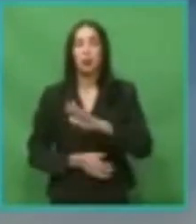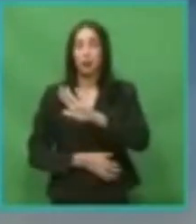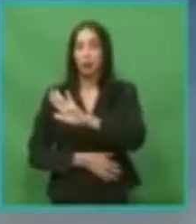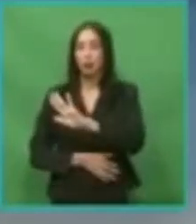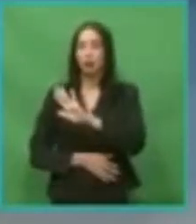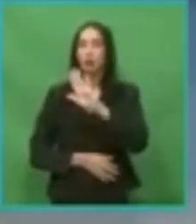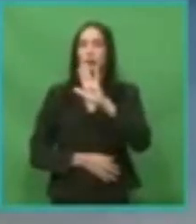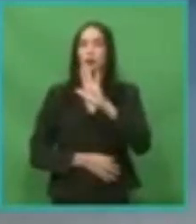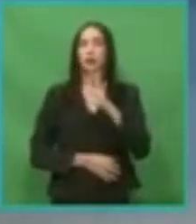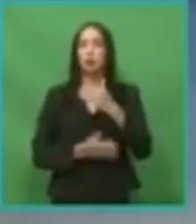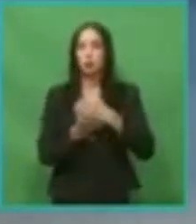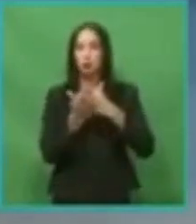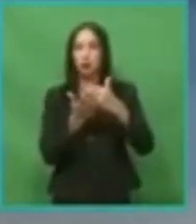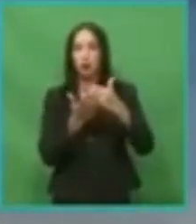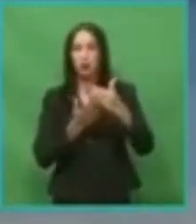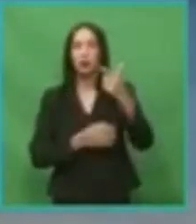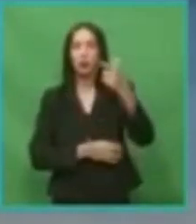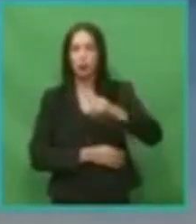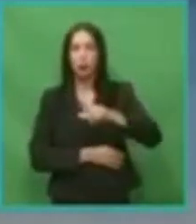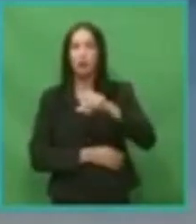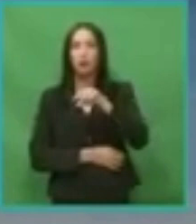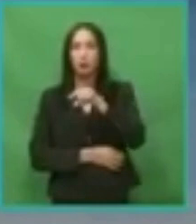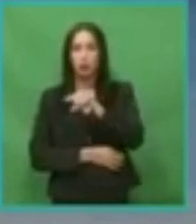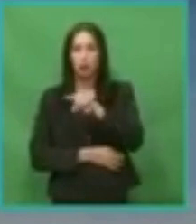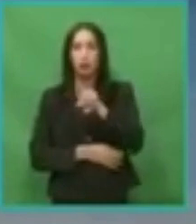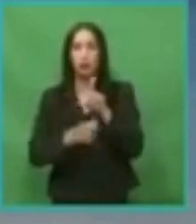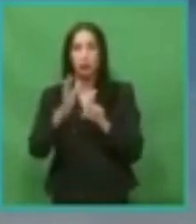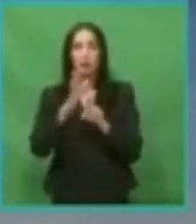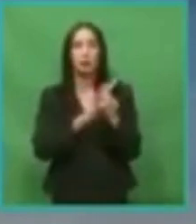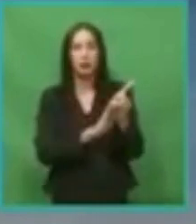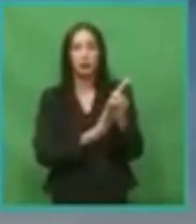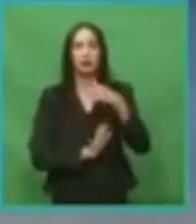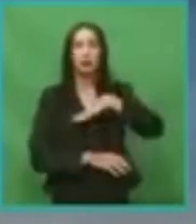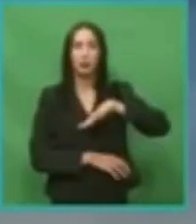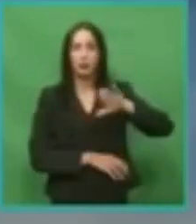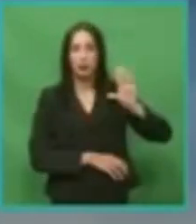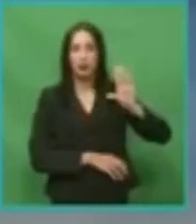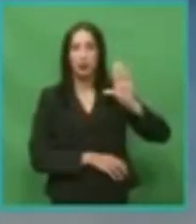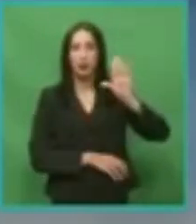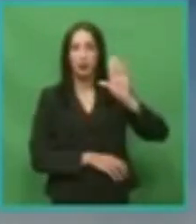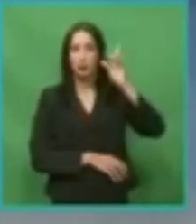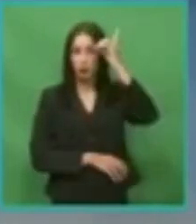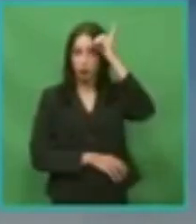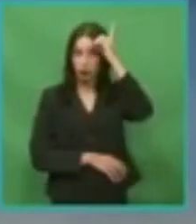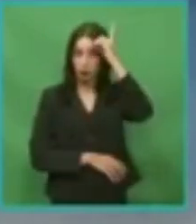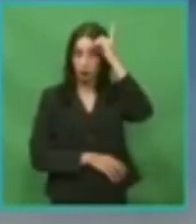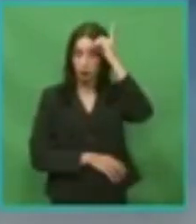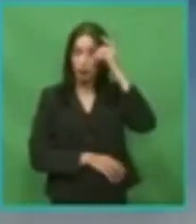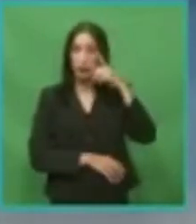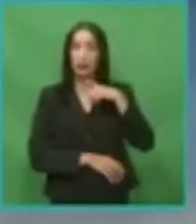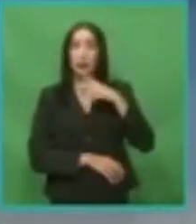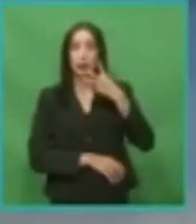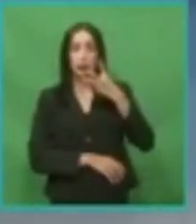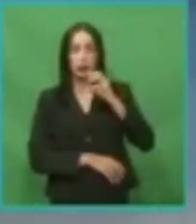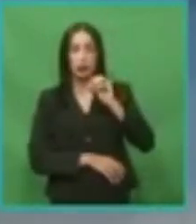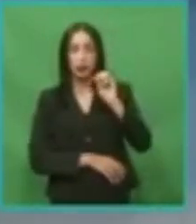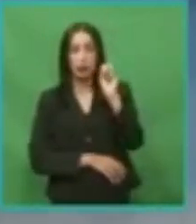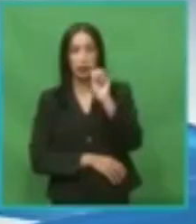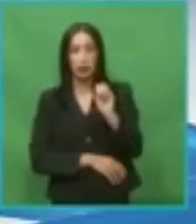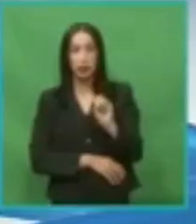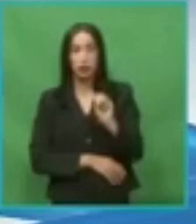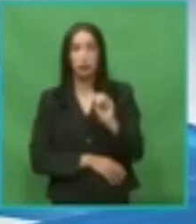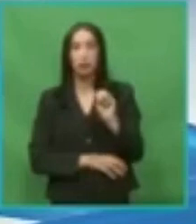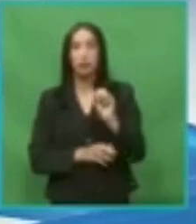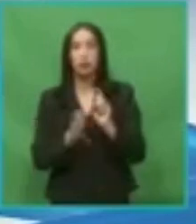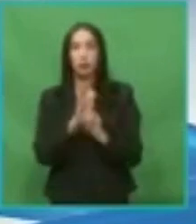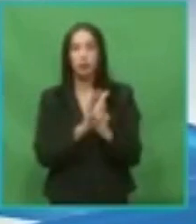Lourdes. Nós vamos iniciar de novo, a senhora vai fazer pergunta ao coronel Diego, tá? A senhora tem 30 segundos para formular a pergunta da senhora,